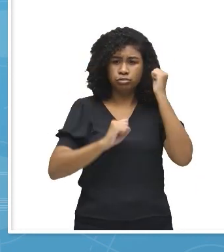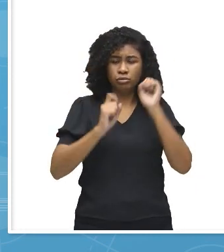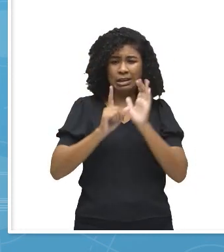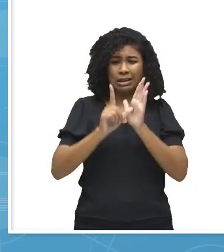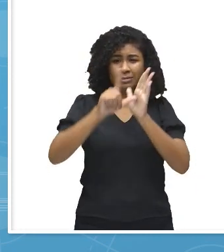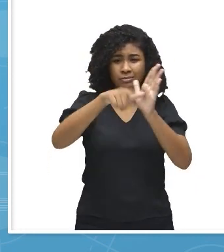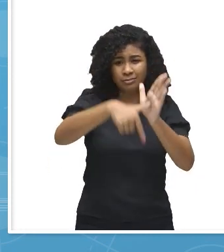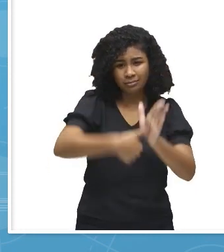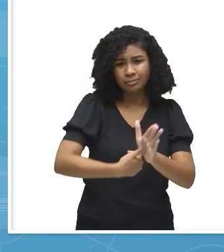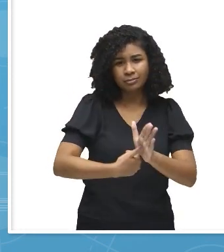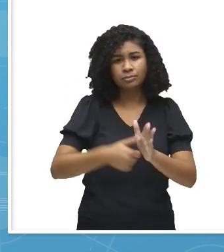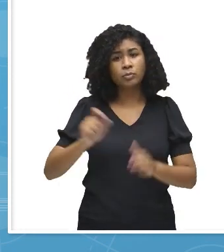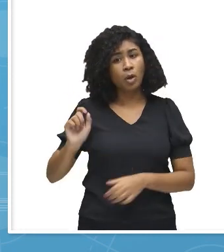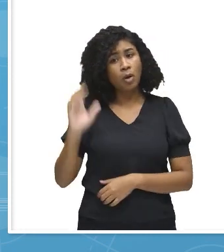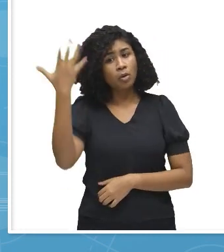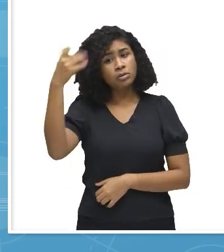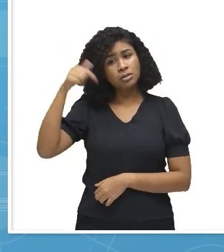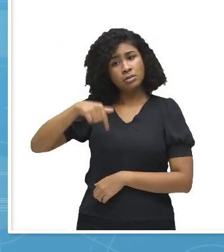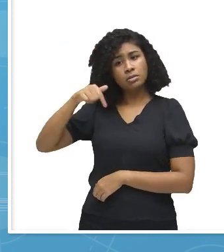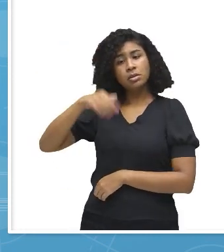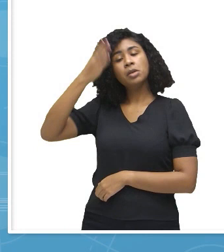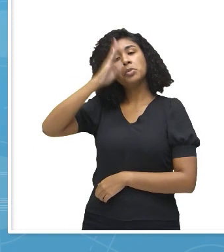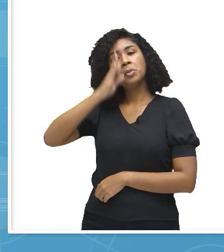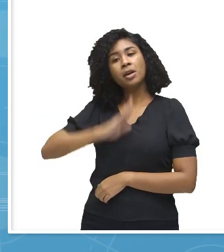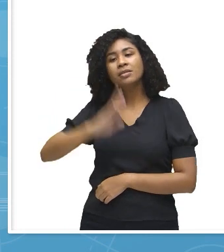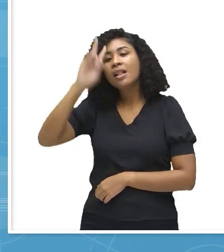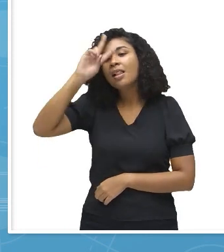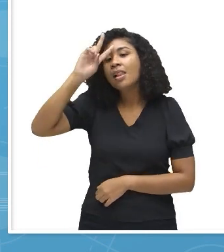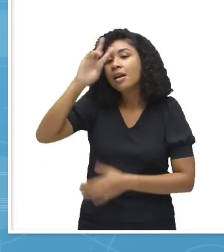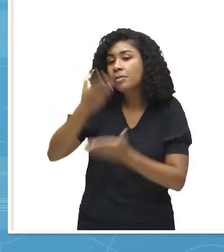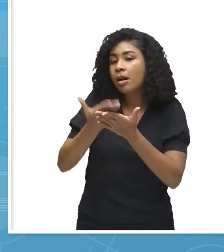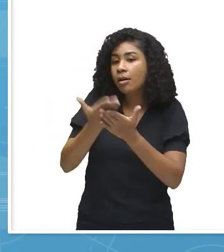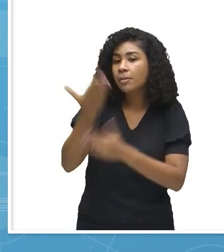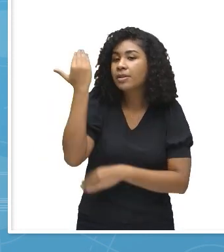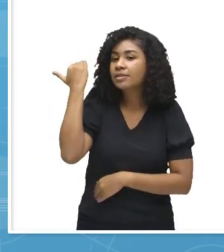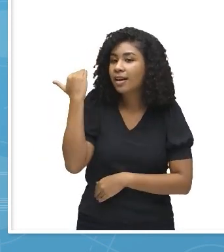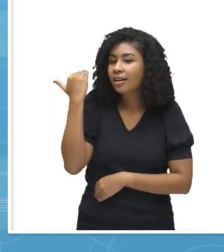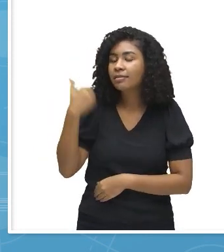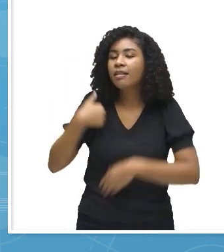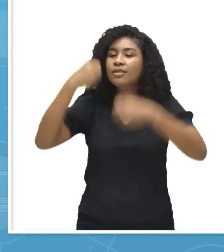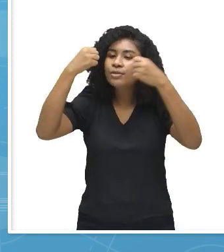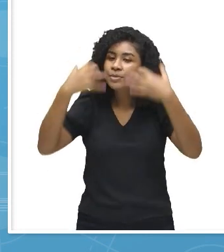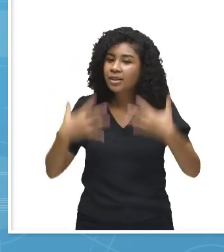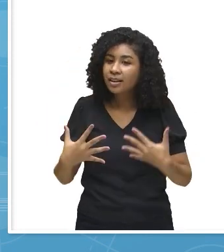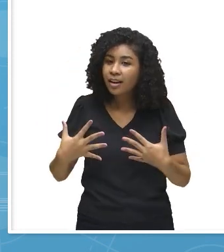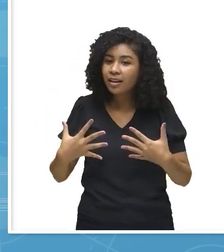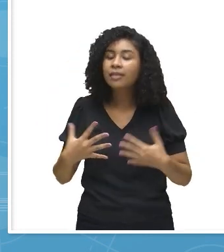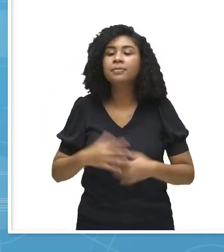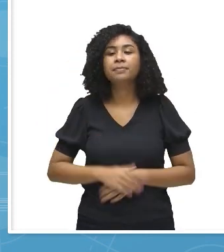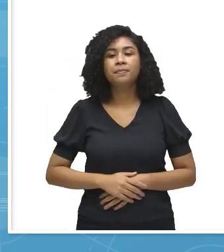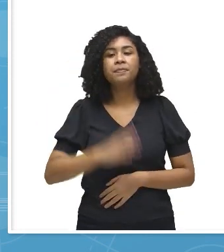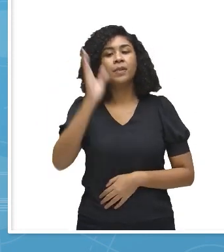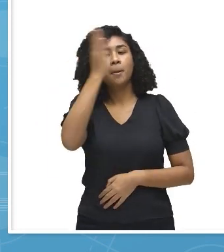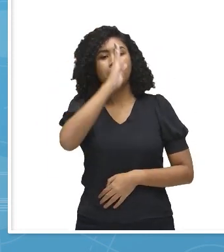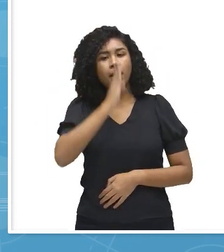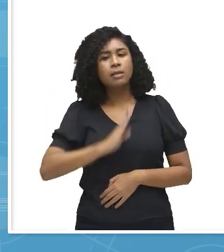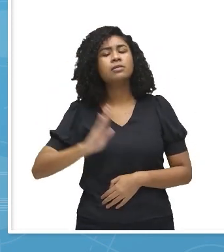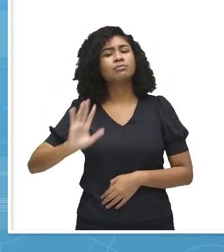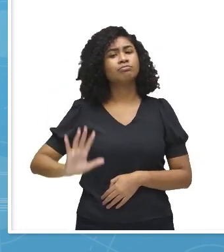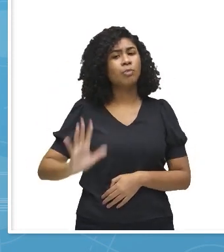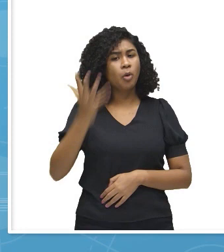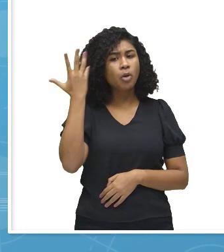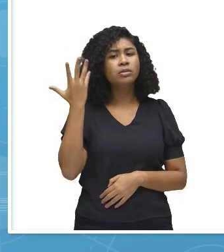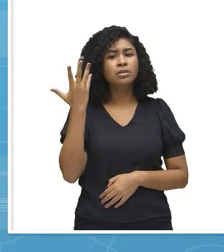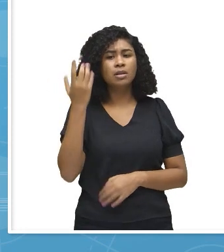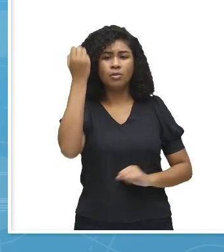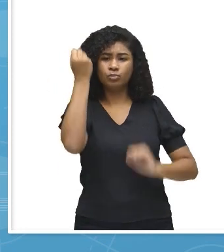que aconteceu no Brasil, gente. Lembram da nossa última aula que a gente falou ali que o Brasil, ele sofreu com a